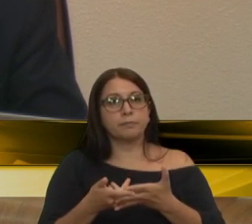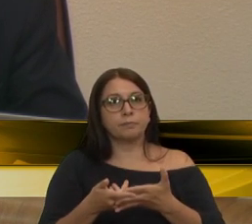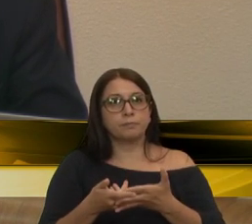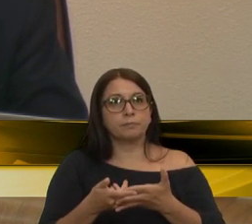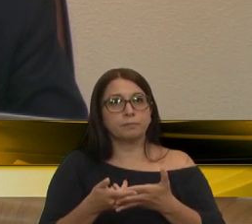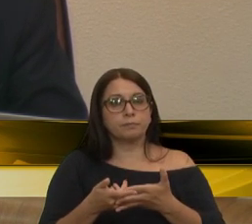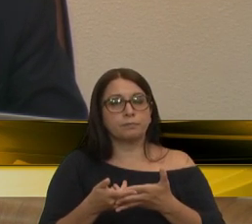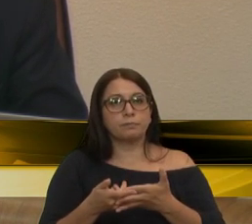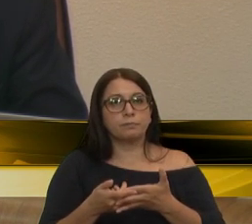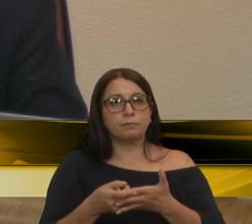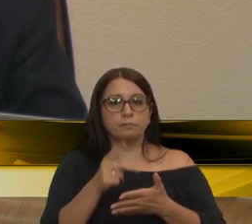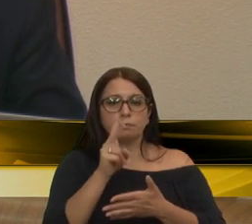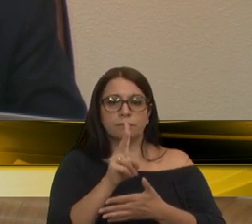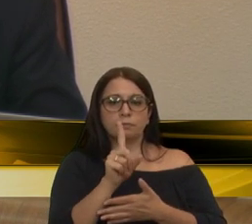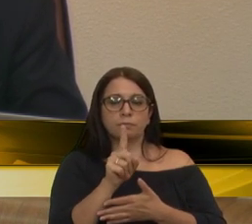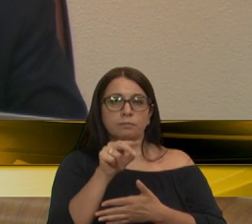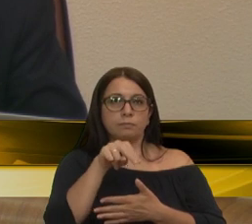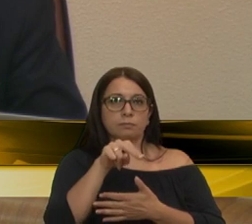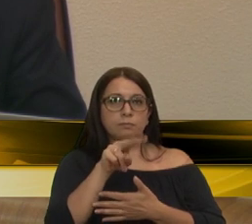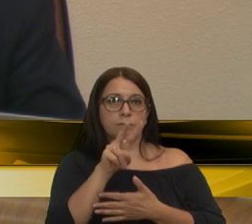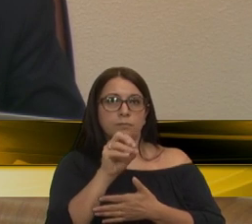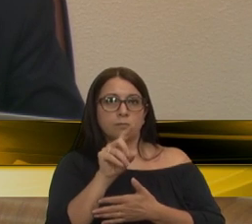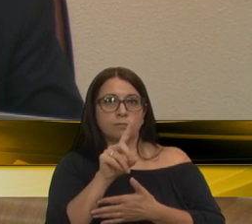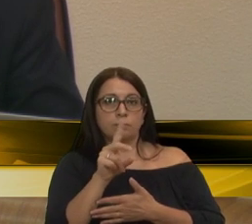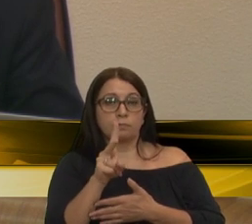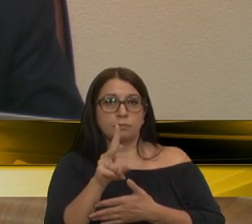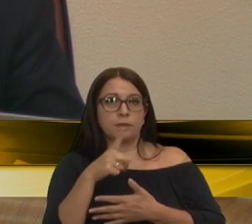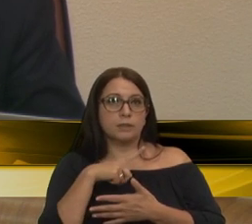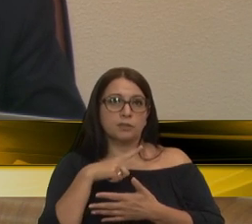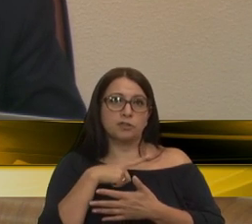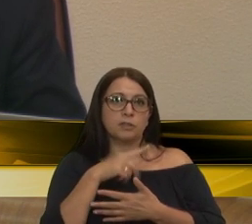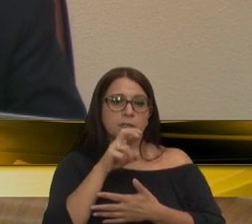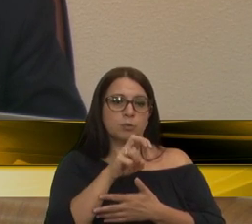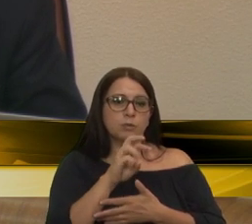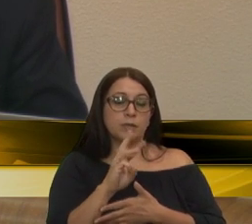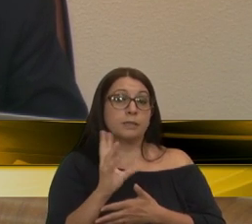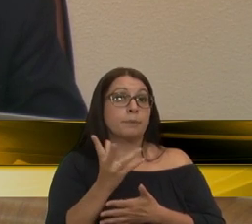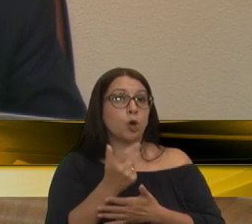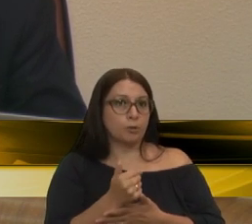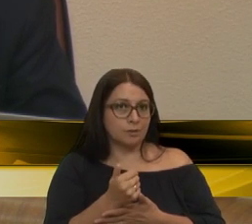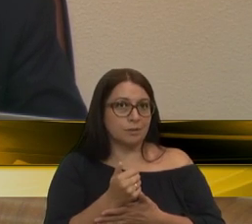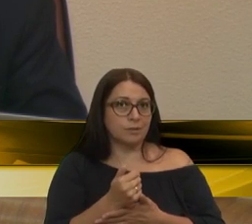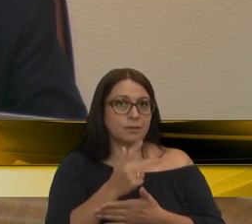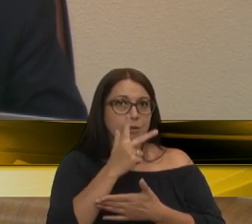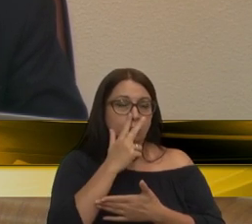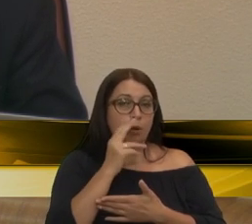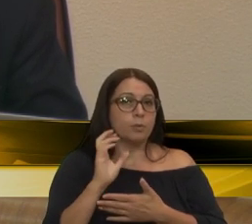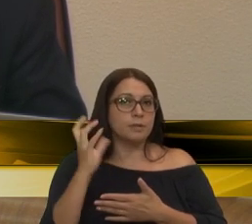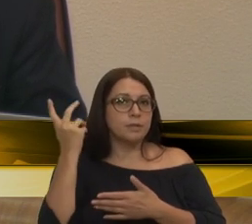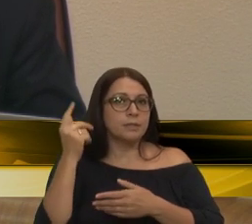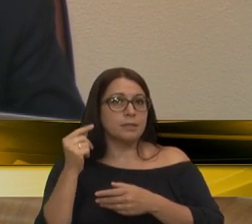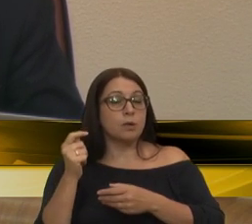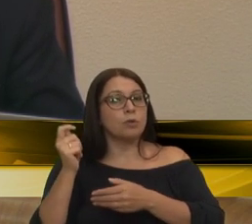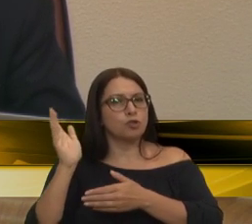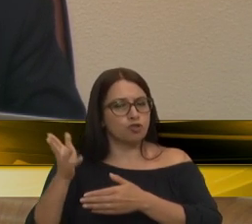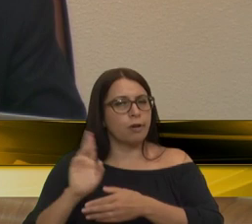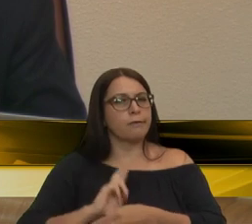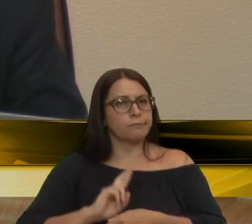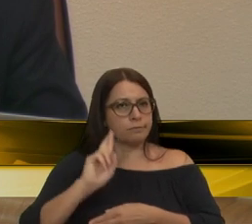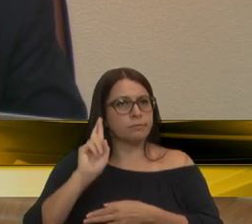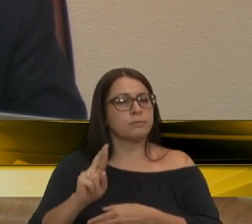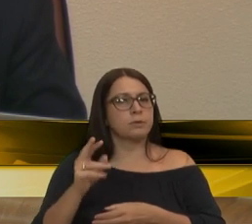controvertido que, em 21 de novembro de 2012, alcançava 53 milhões, conforme decisão homologatória da